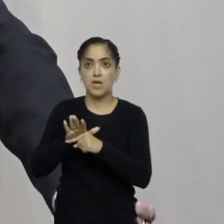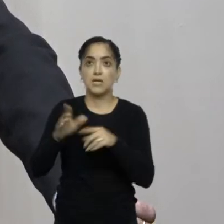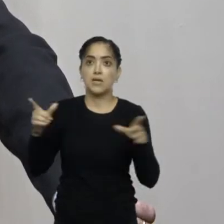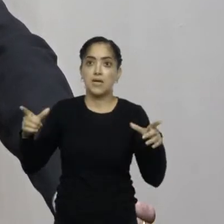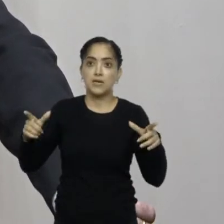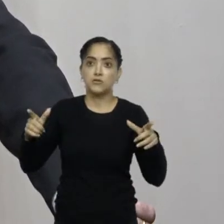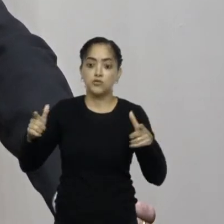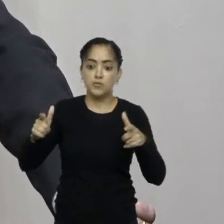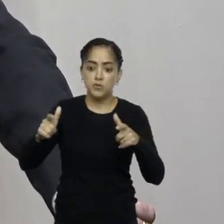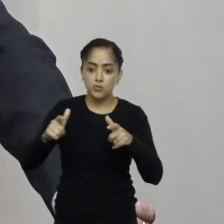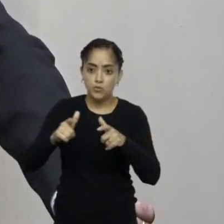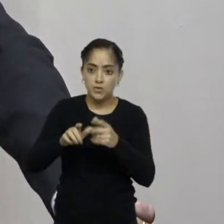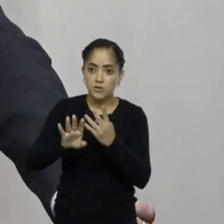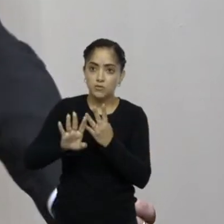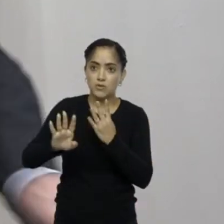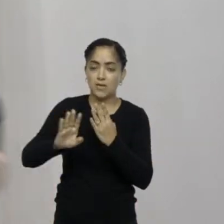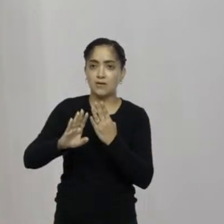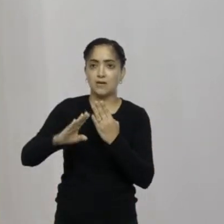das filas.